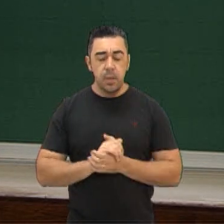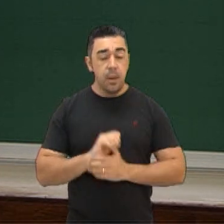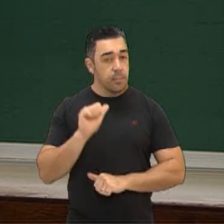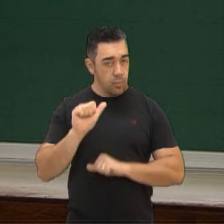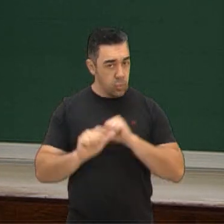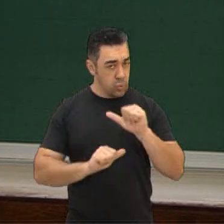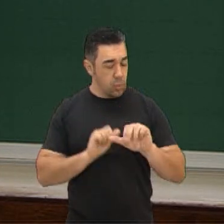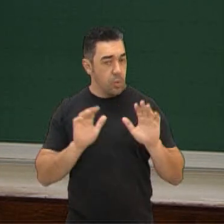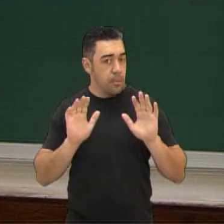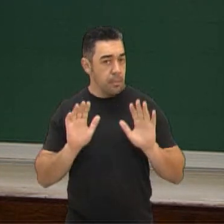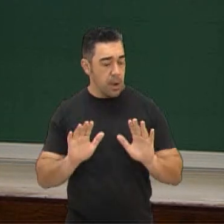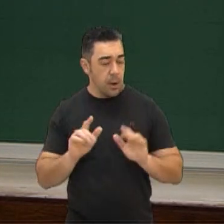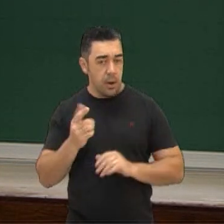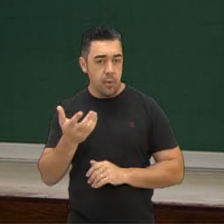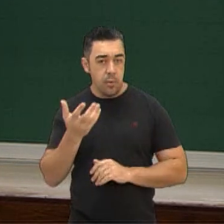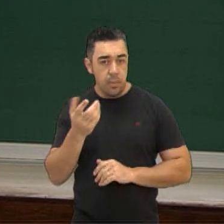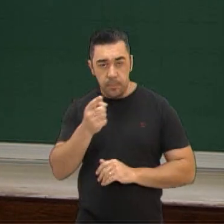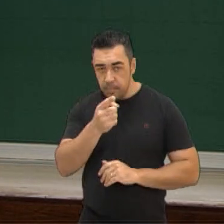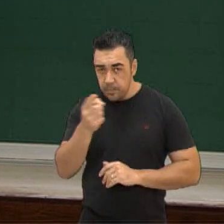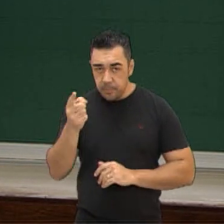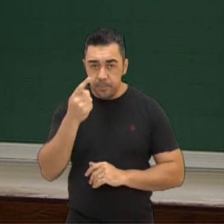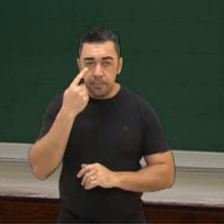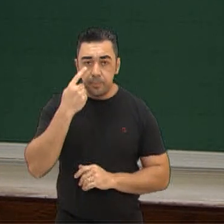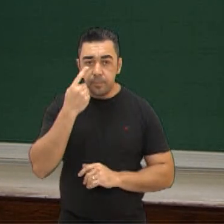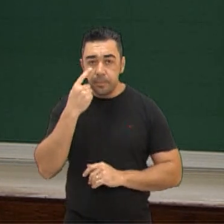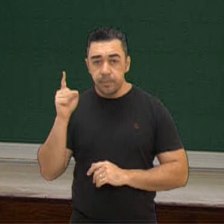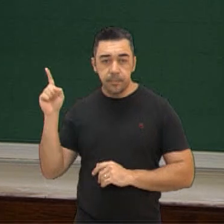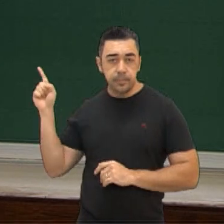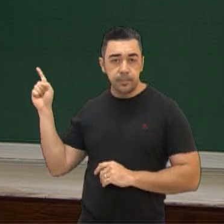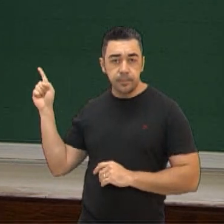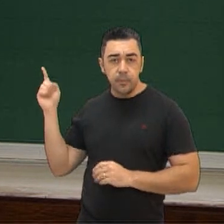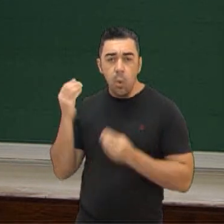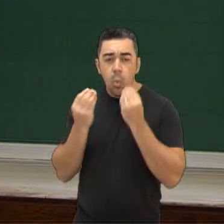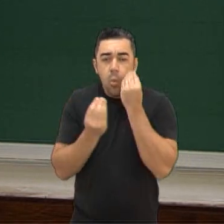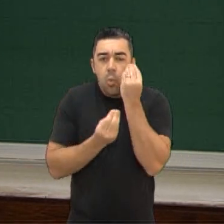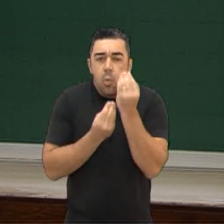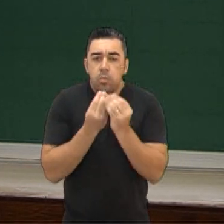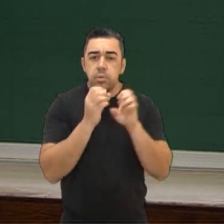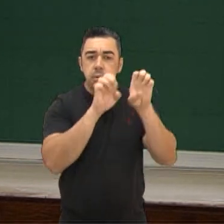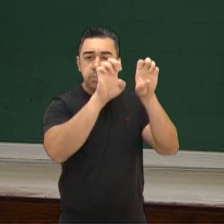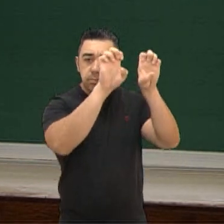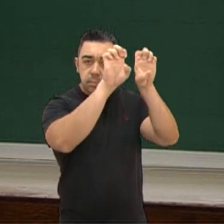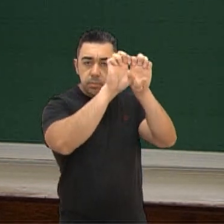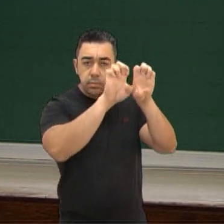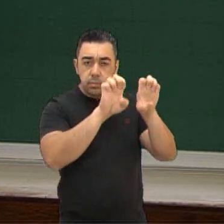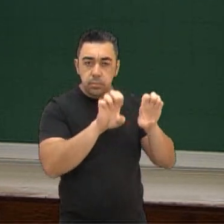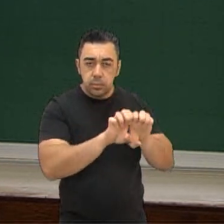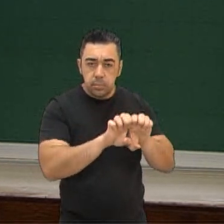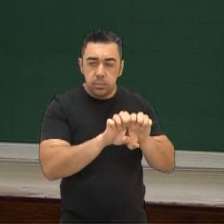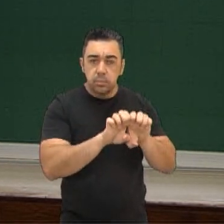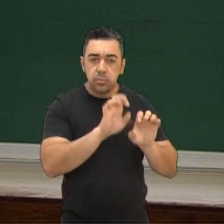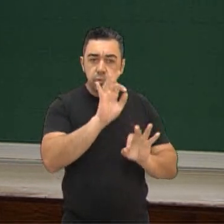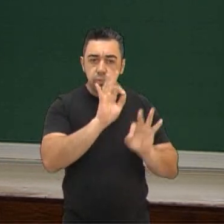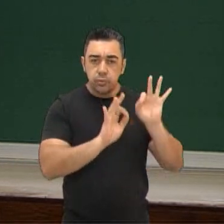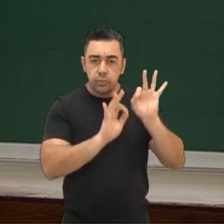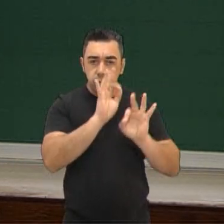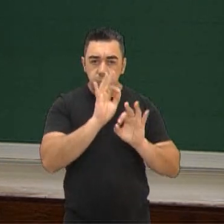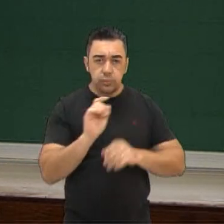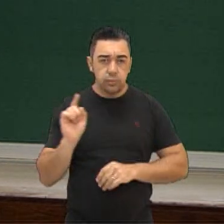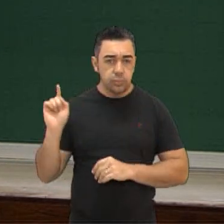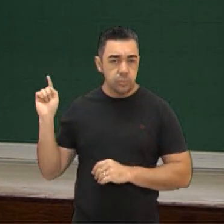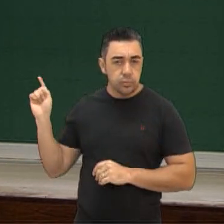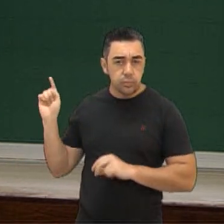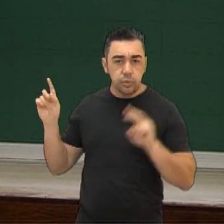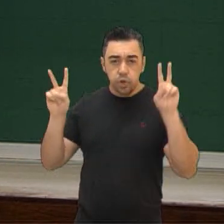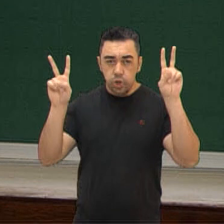que você se atenha e observe bem a estrutura, né? Como que está organizada ele titular, que é o título,